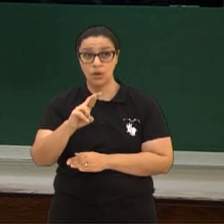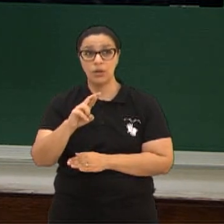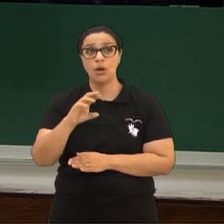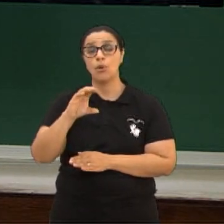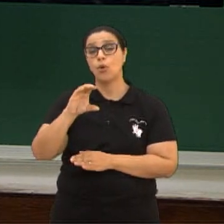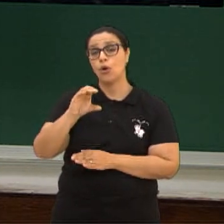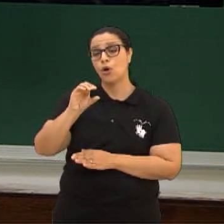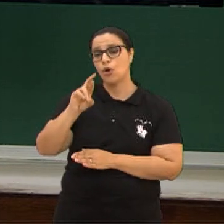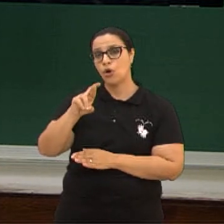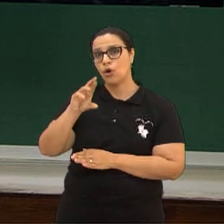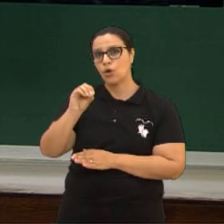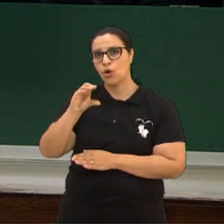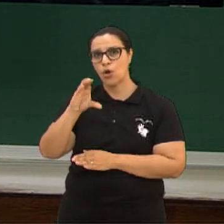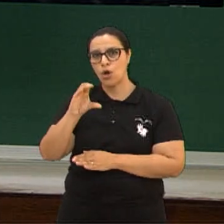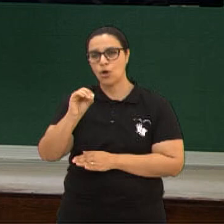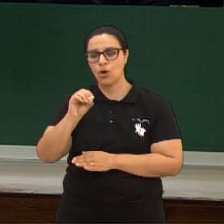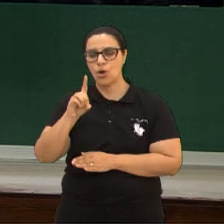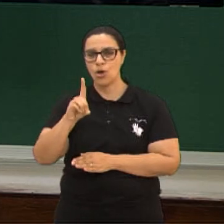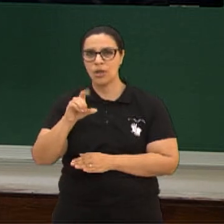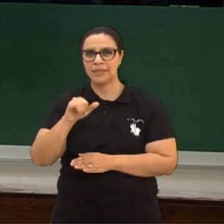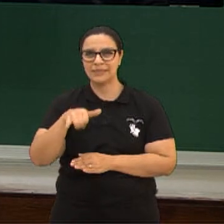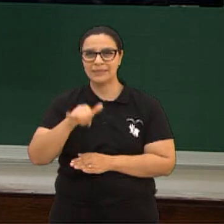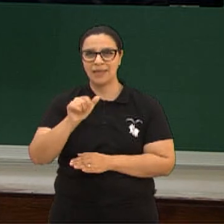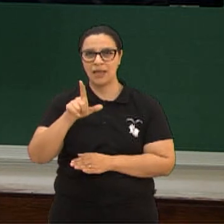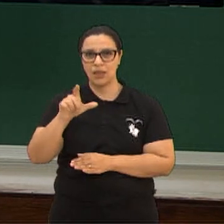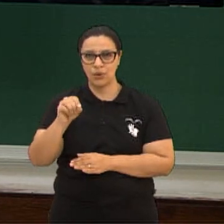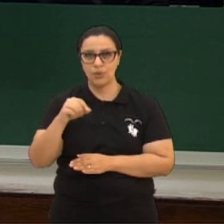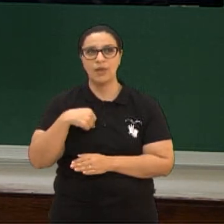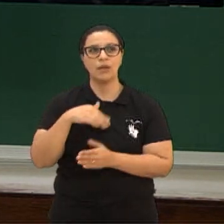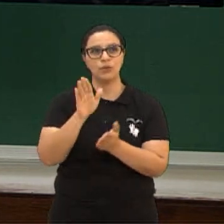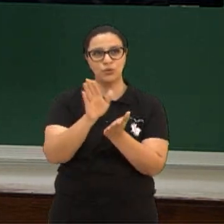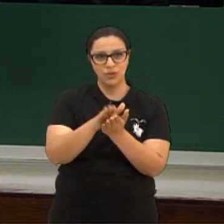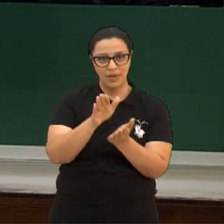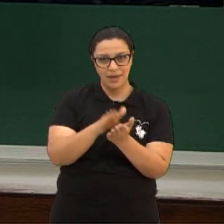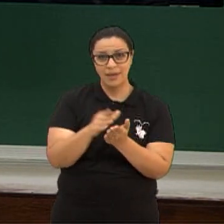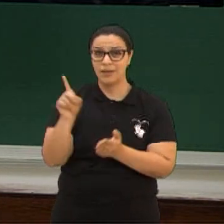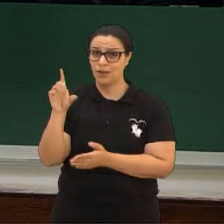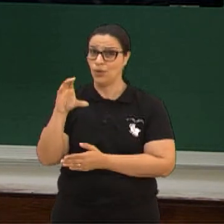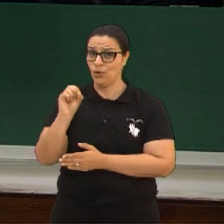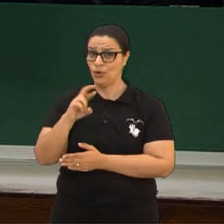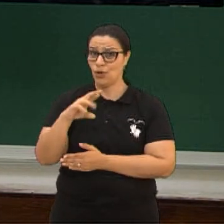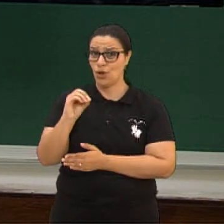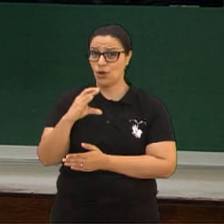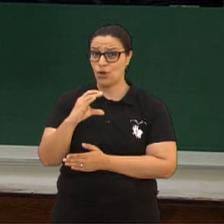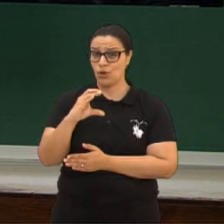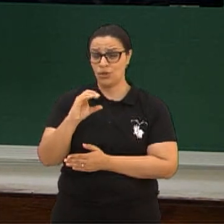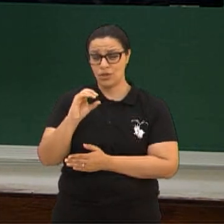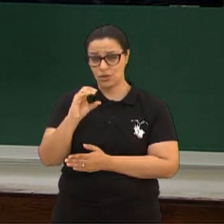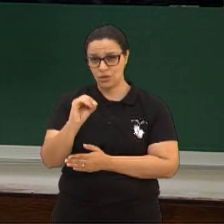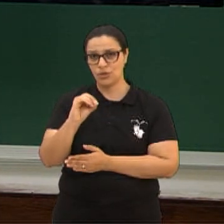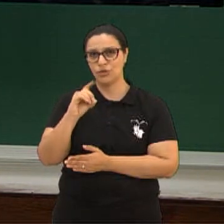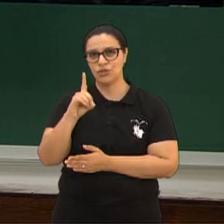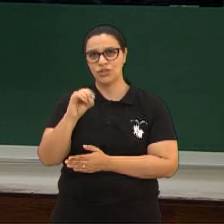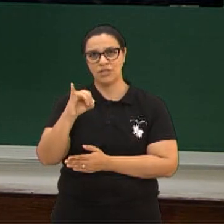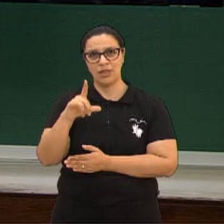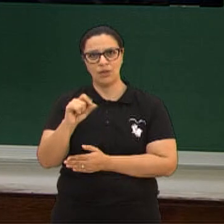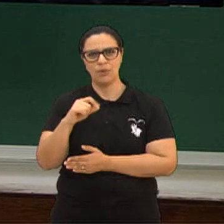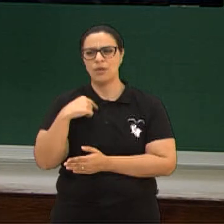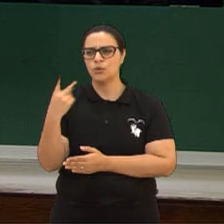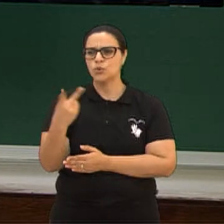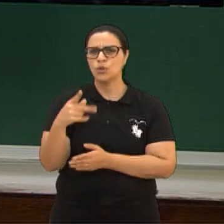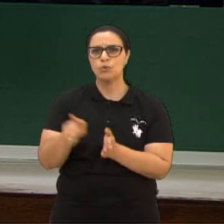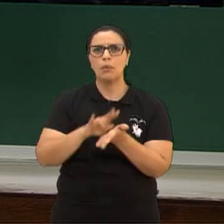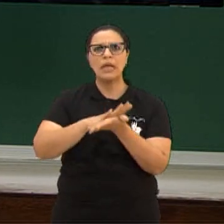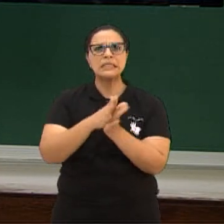crocodile? Lembram deles? É o nosso jacaré e o crocodilo. E o que ele